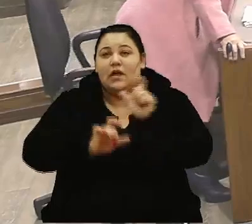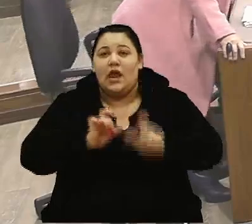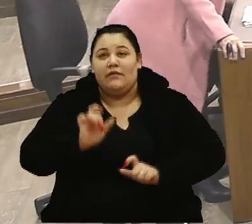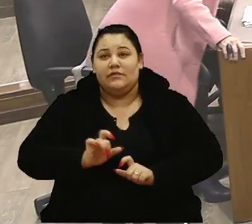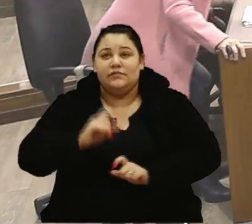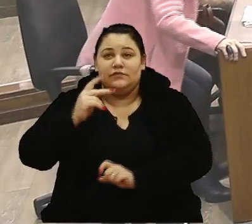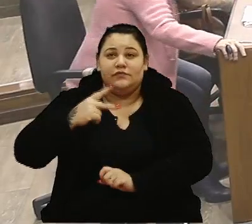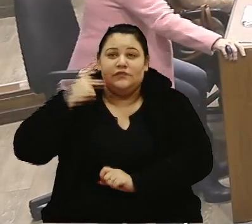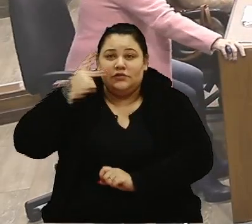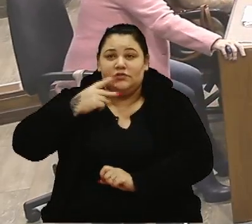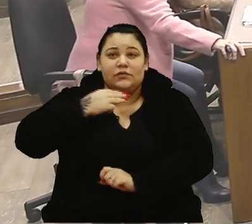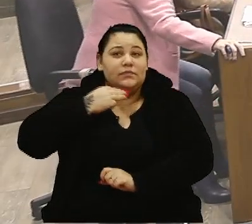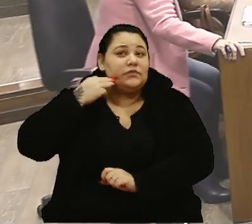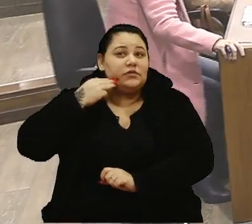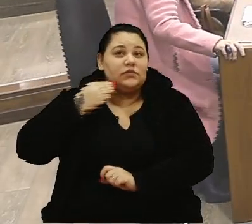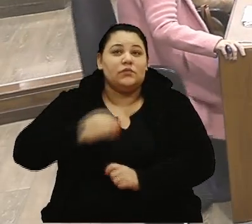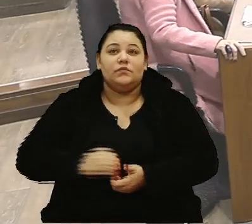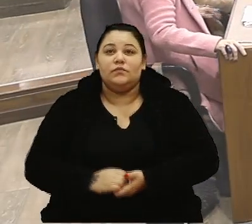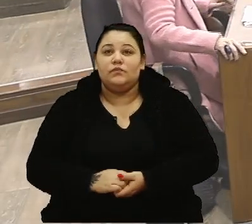Vereadora Marissol Santos.